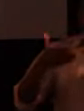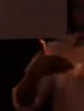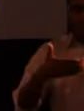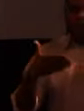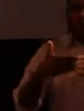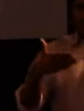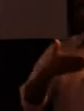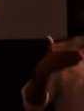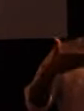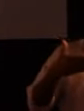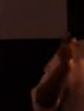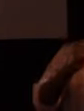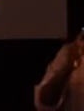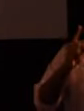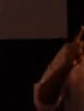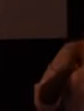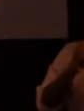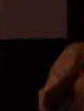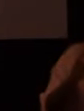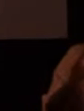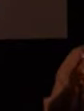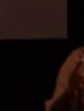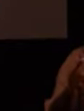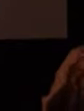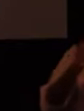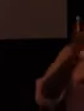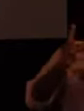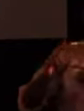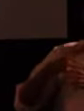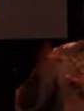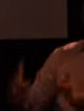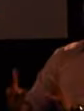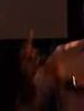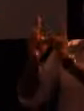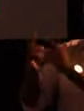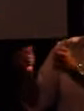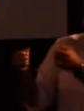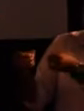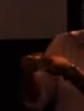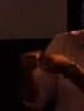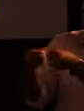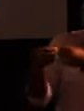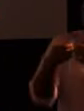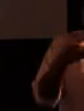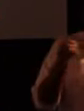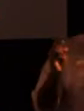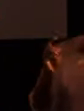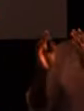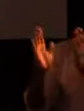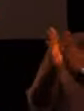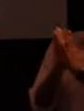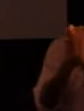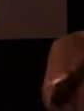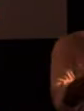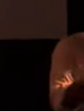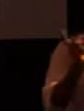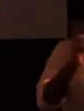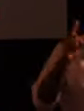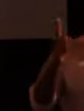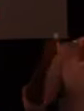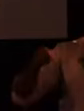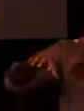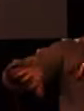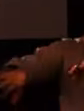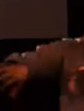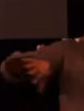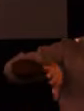pode colar divisa de edificação na área de borda. Prédio colado em prédio não pode, tá? Isso é